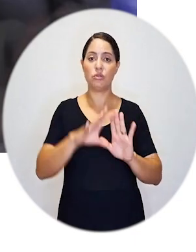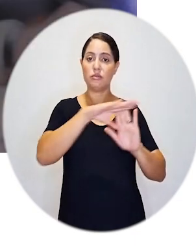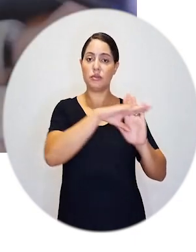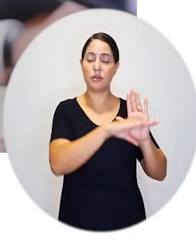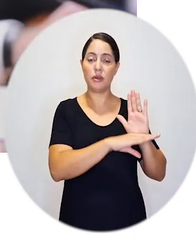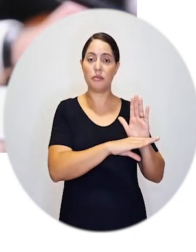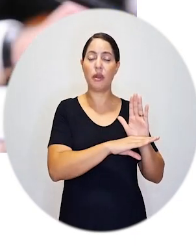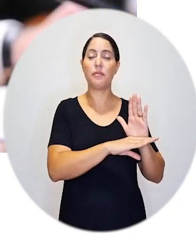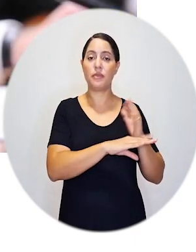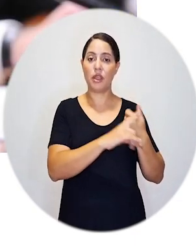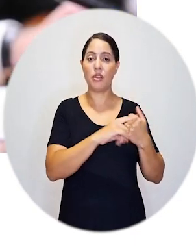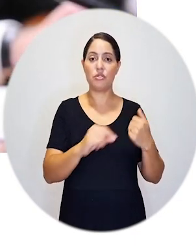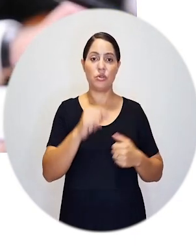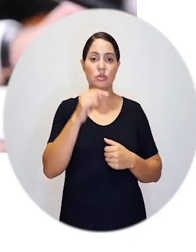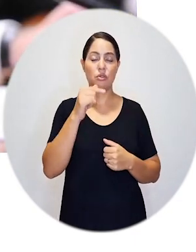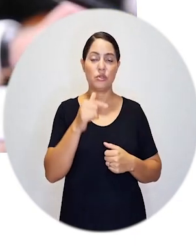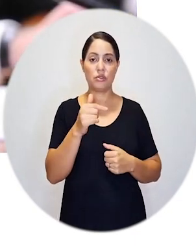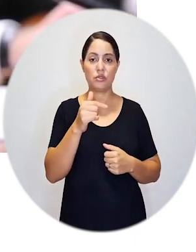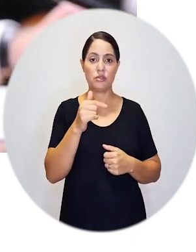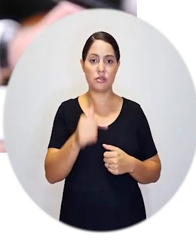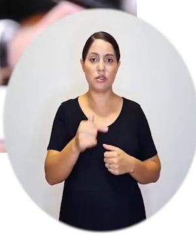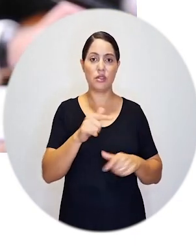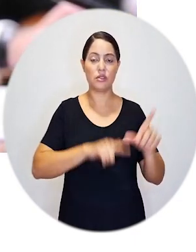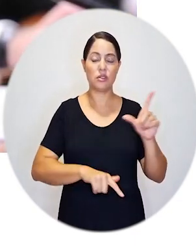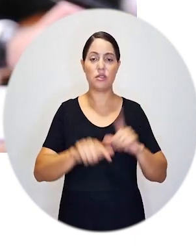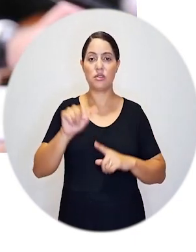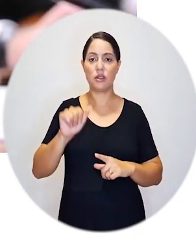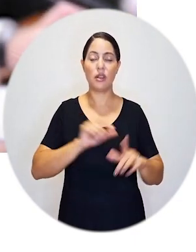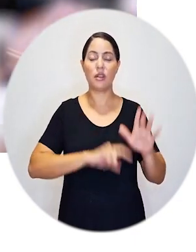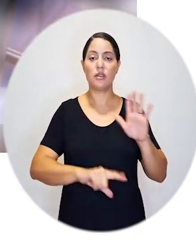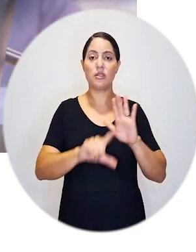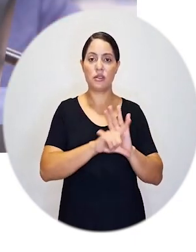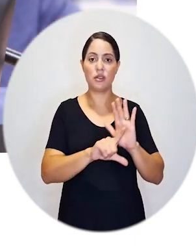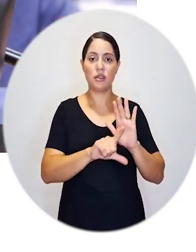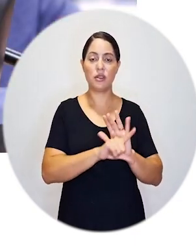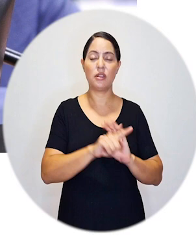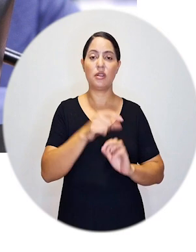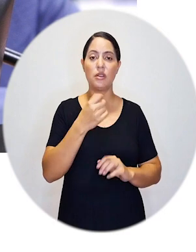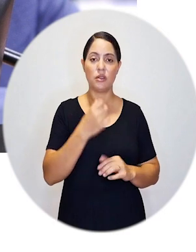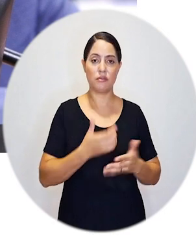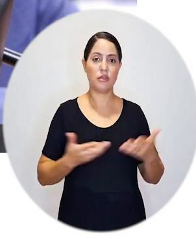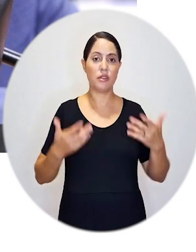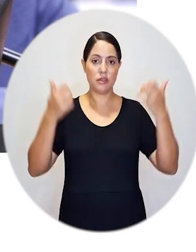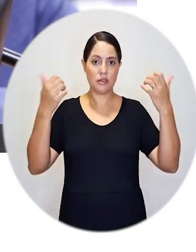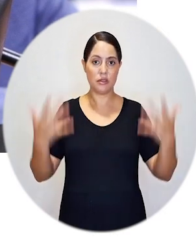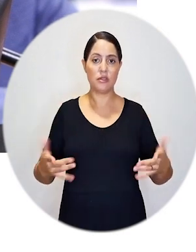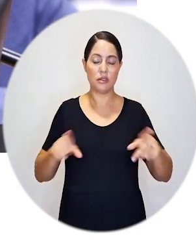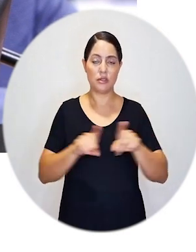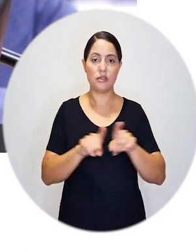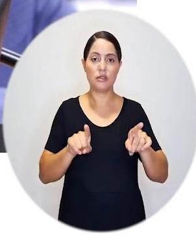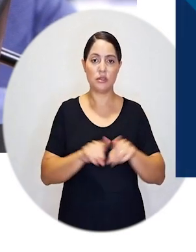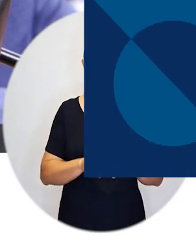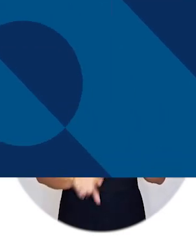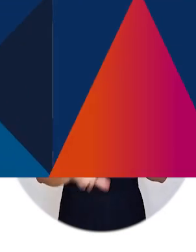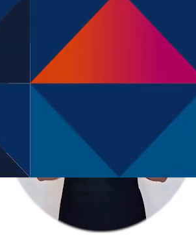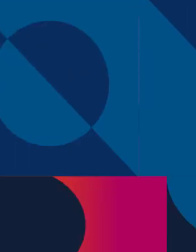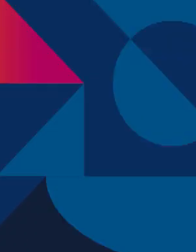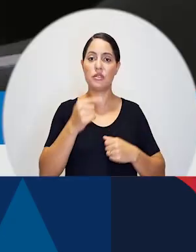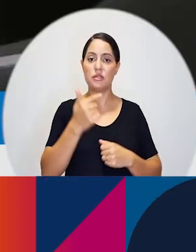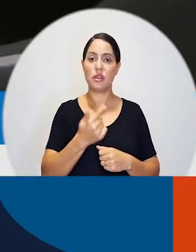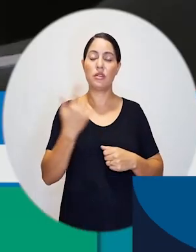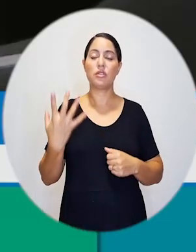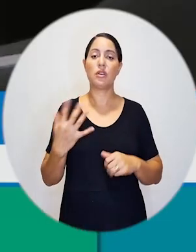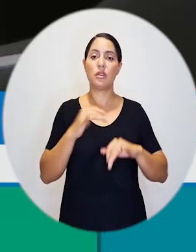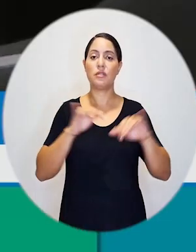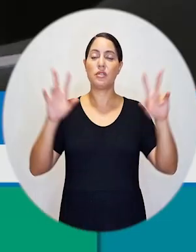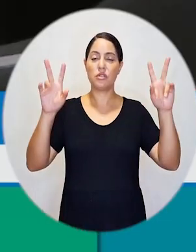do artigo 7A da Lei 8906 de 94, transcrito a seguir. Artigo 7º-A. São